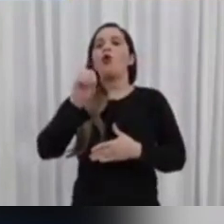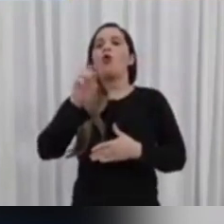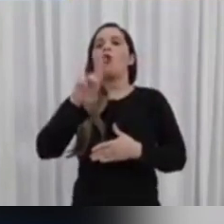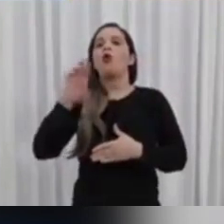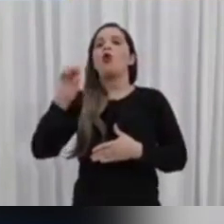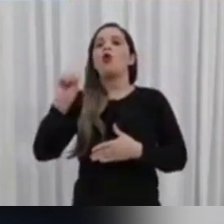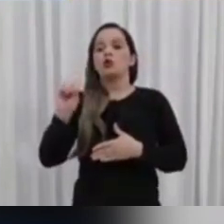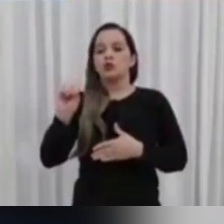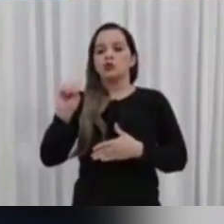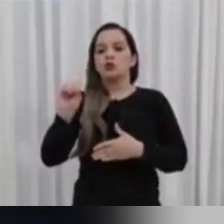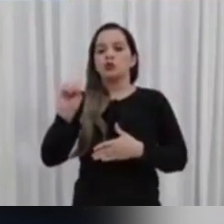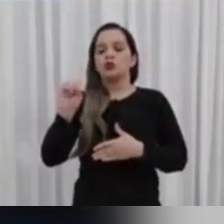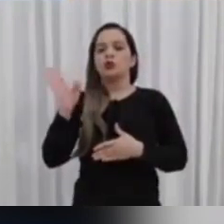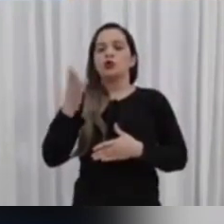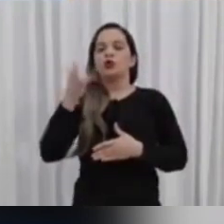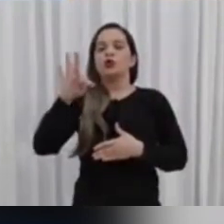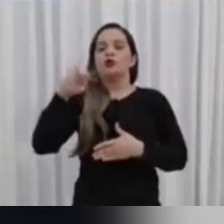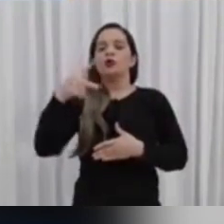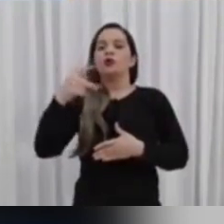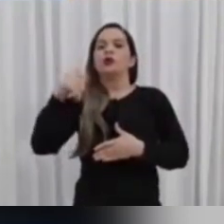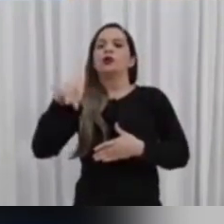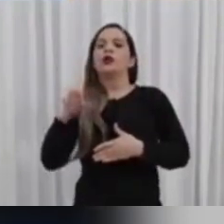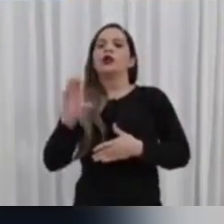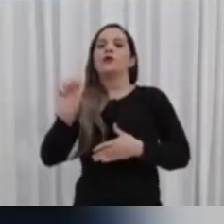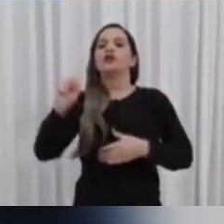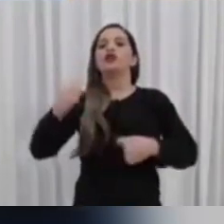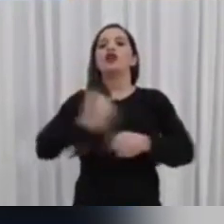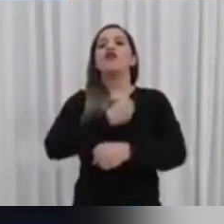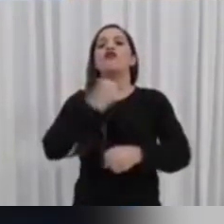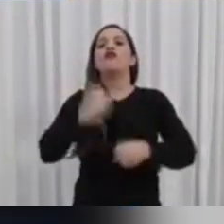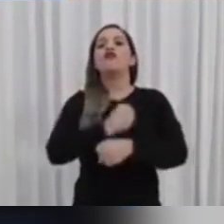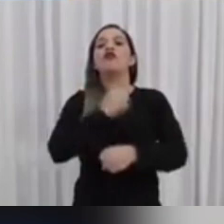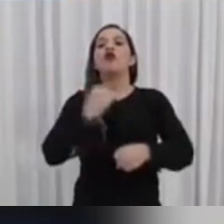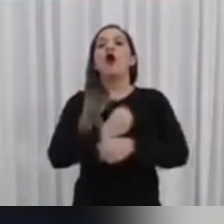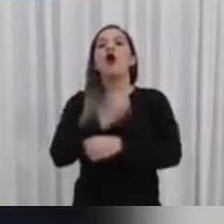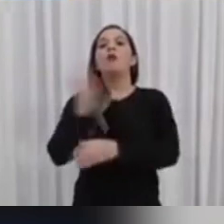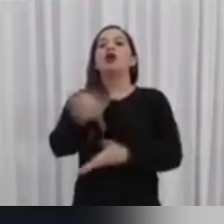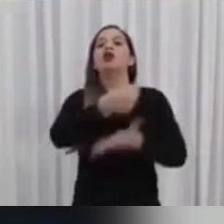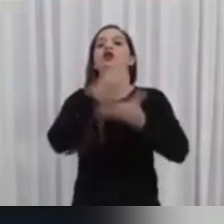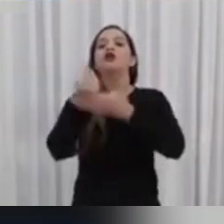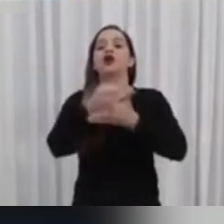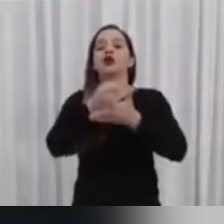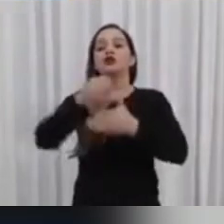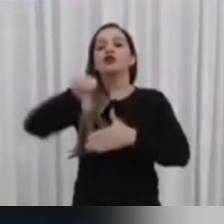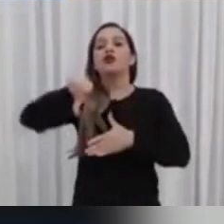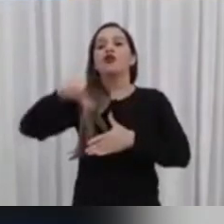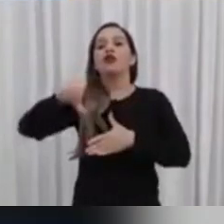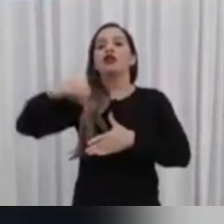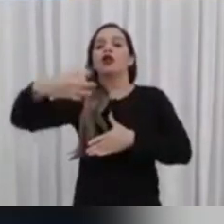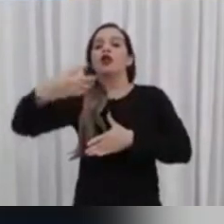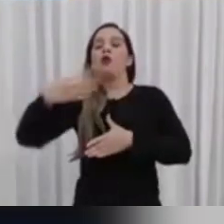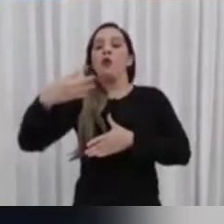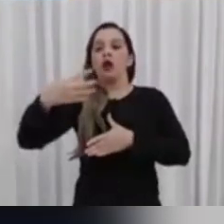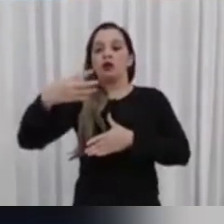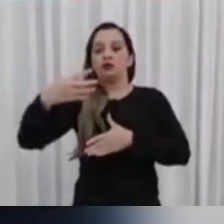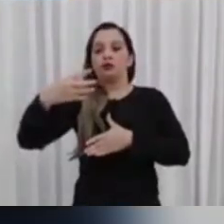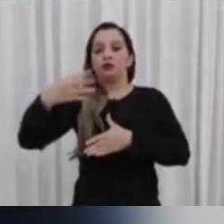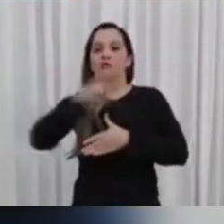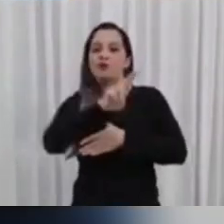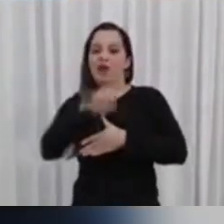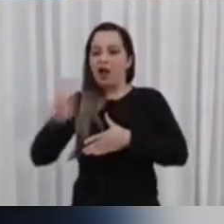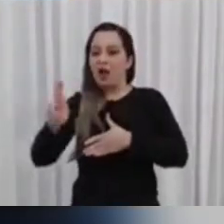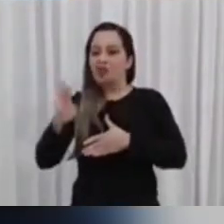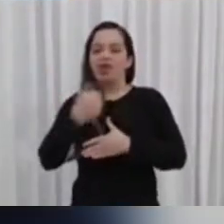Obra essa, reforma essa, no valor de 94 milhões de reais. Presidente, não